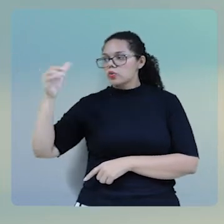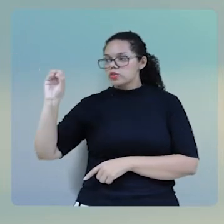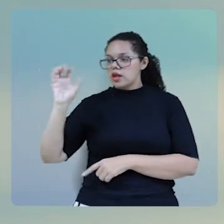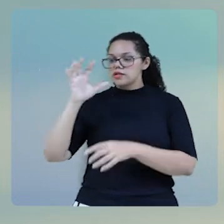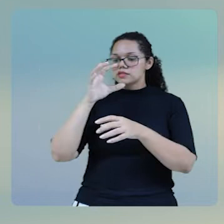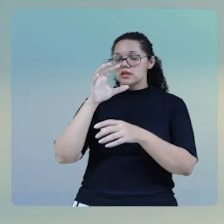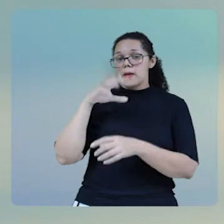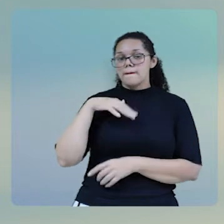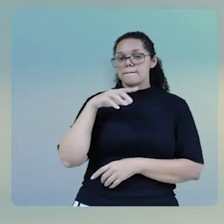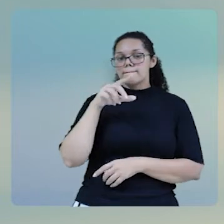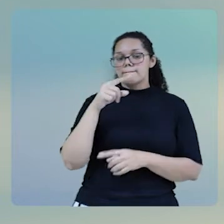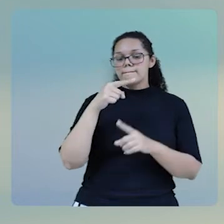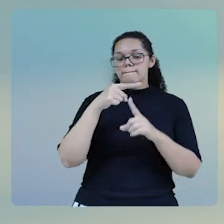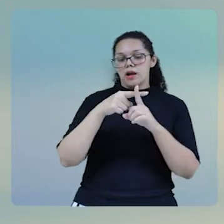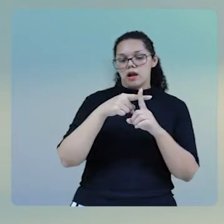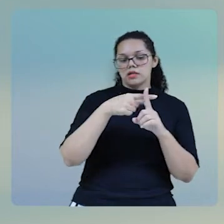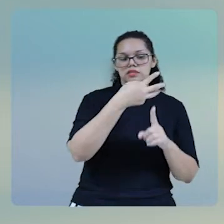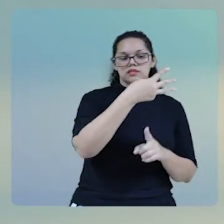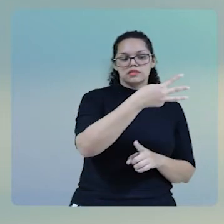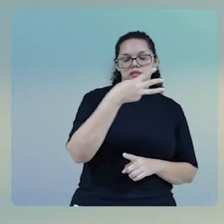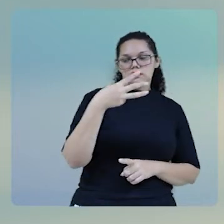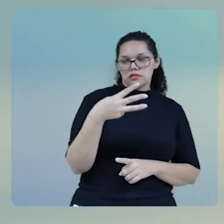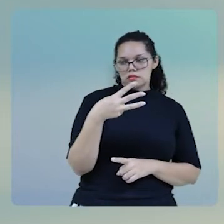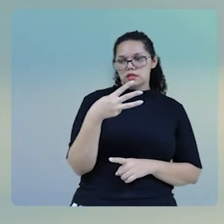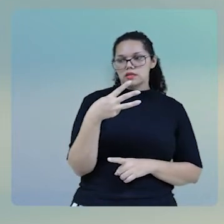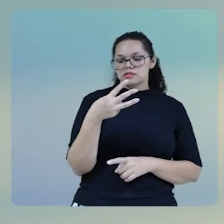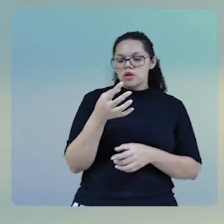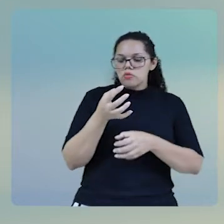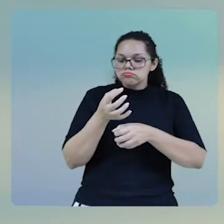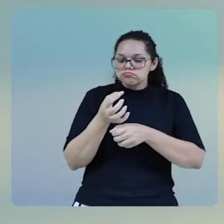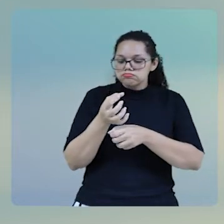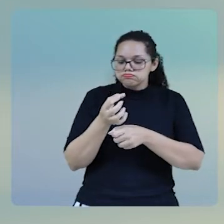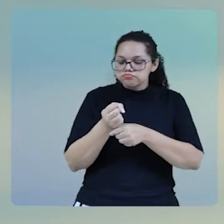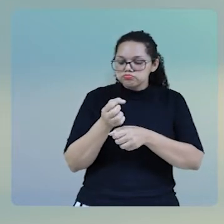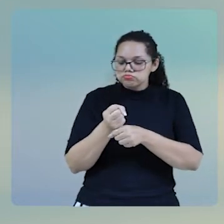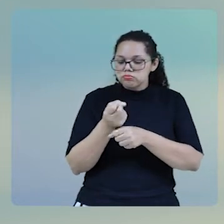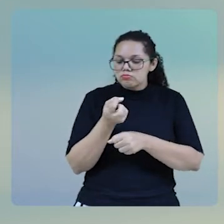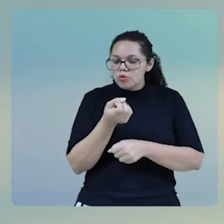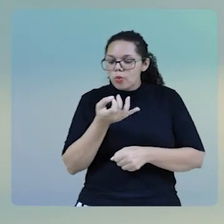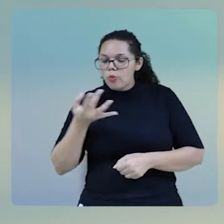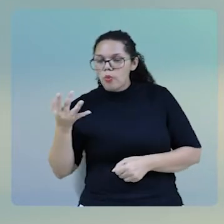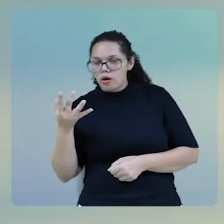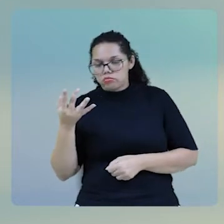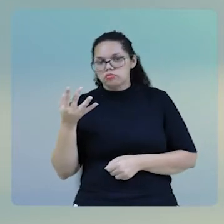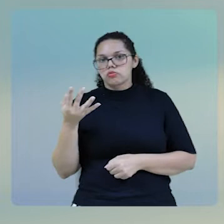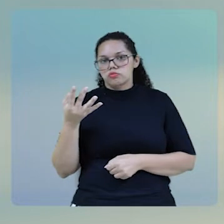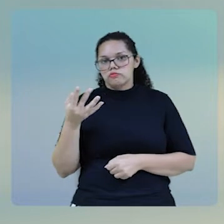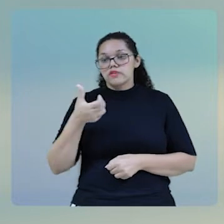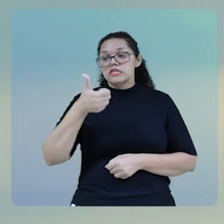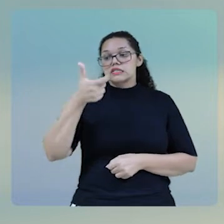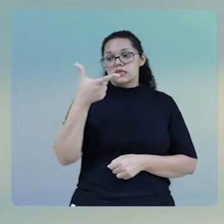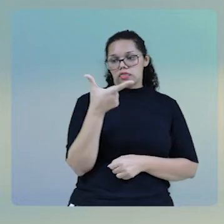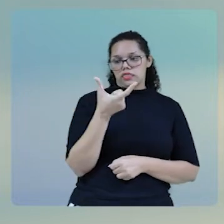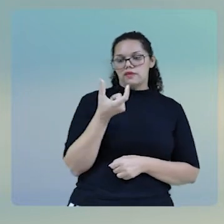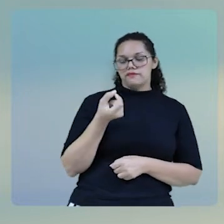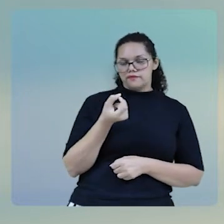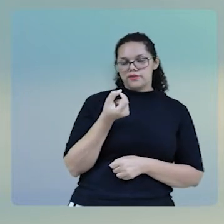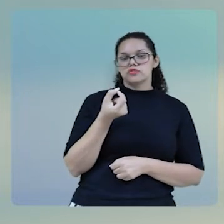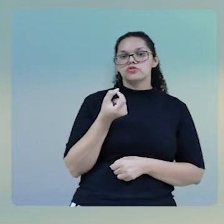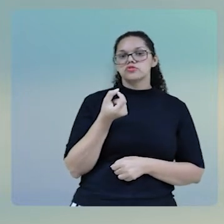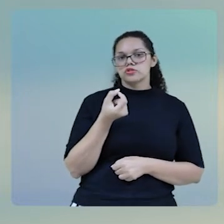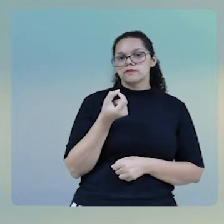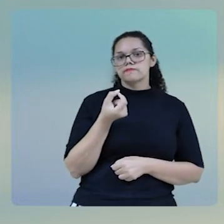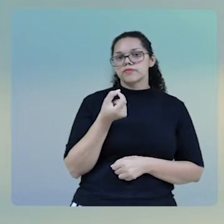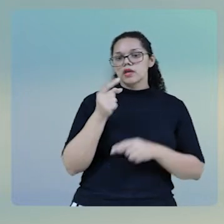33. Tá? Então, a resistência total do teu circuito mesmo, a voltagem continua 120, e a resistência